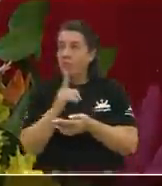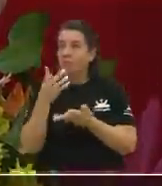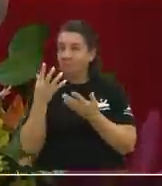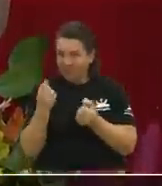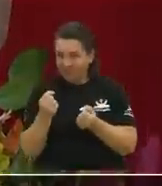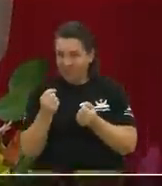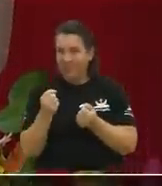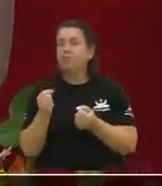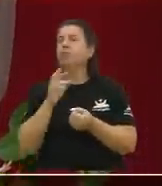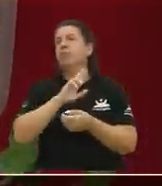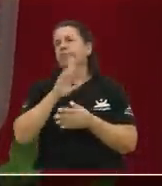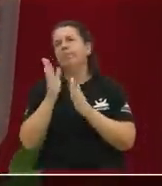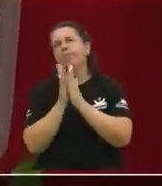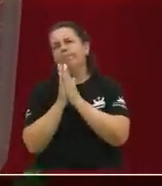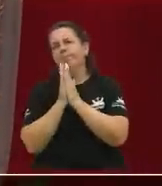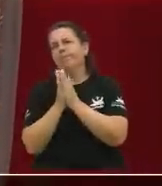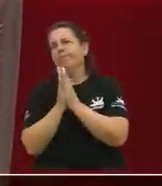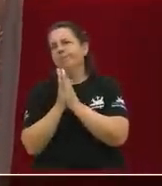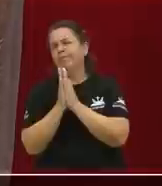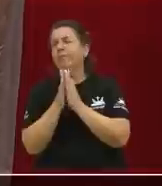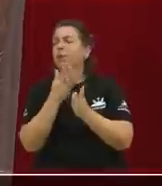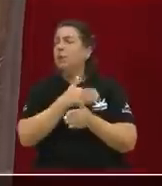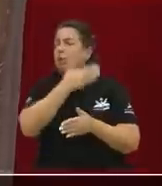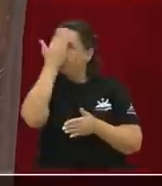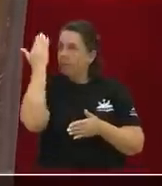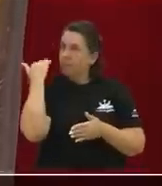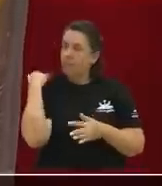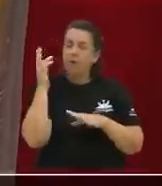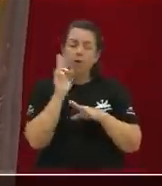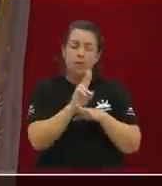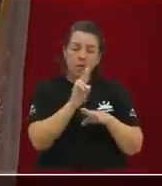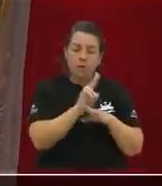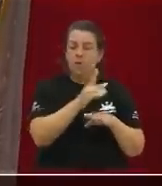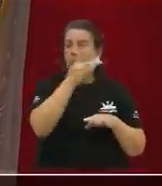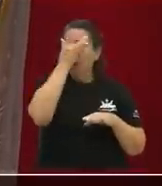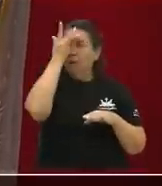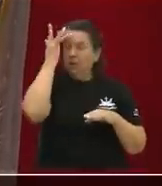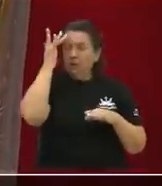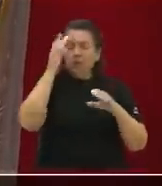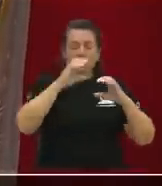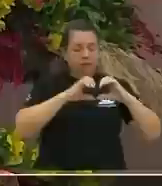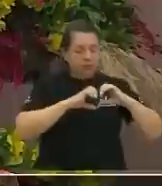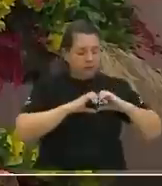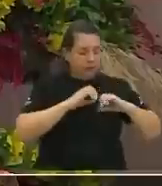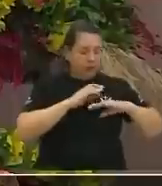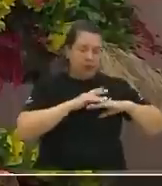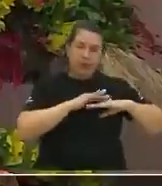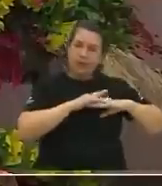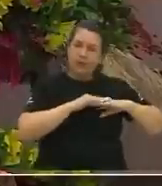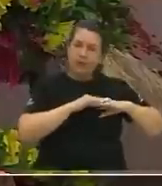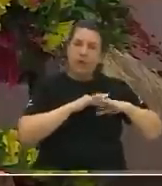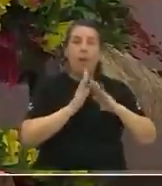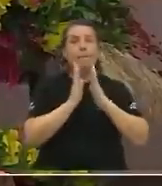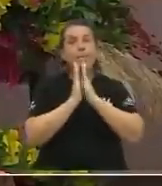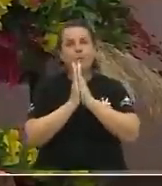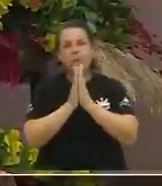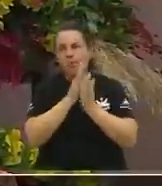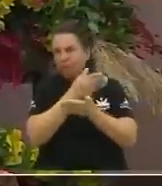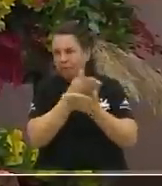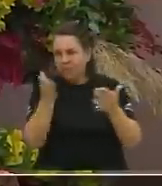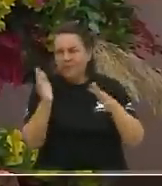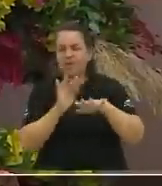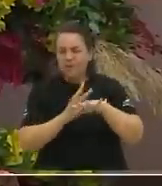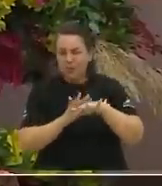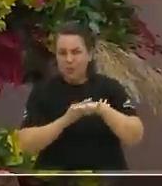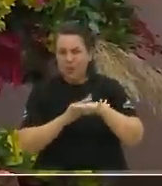as famílias, maridos e mulheres de coração feridos, não desistam, pelo amor de